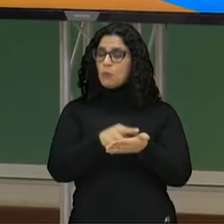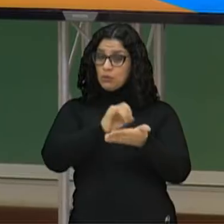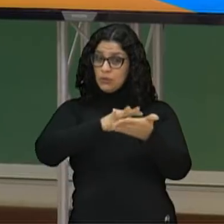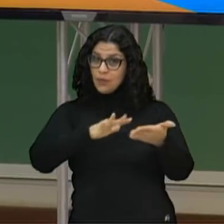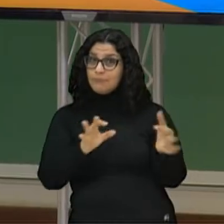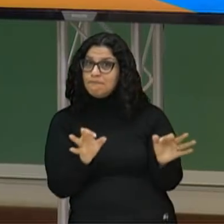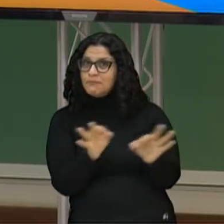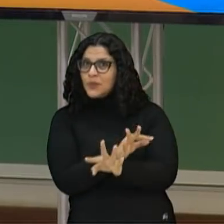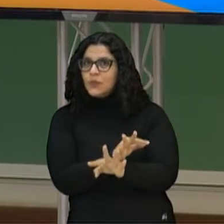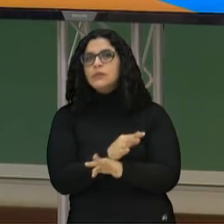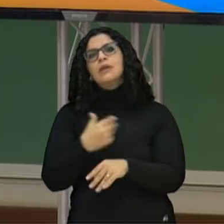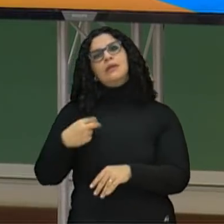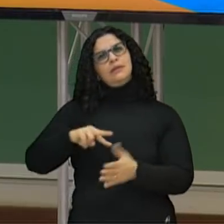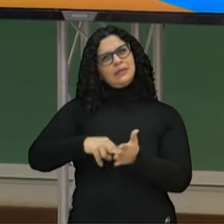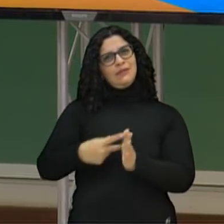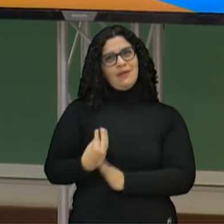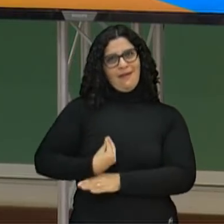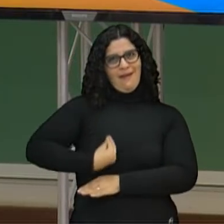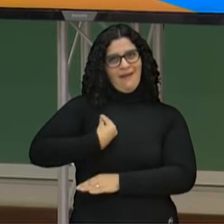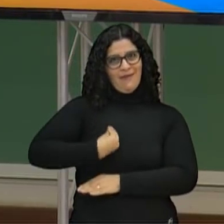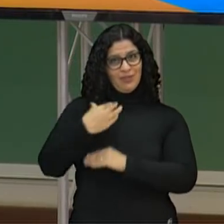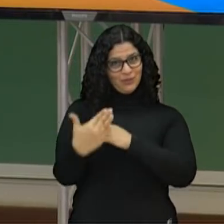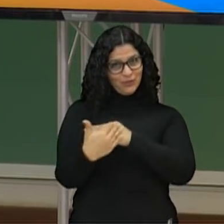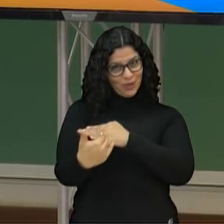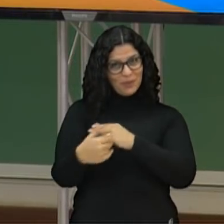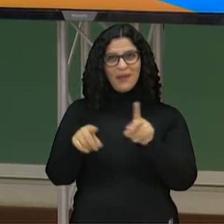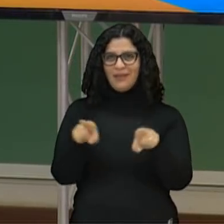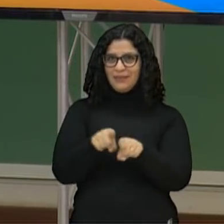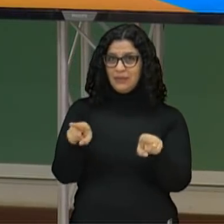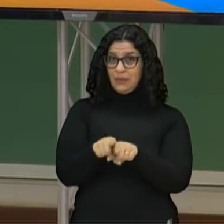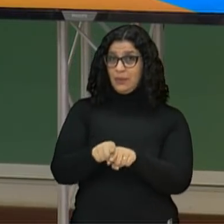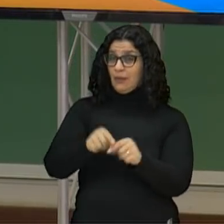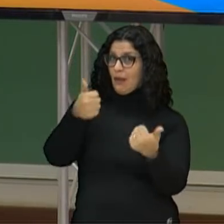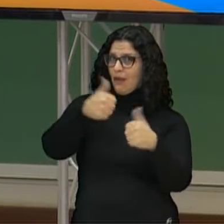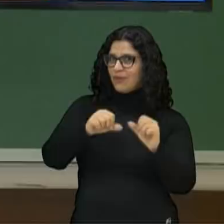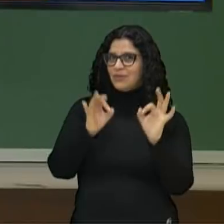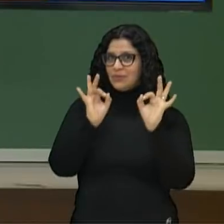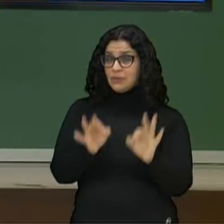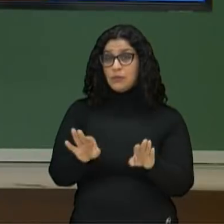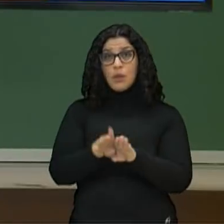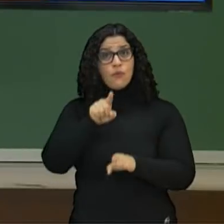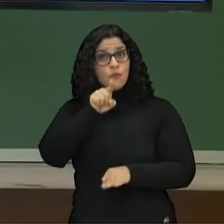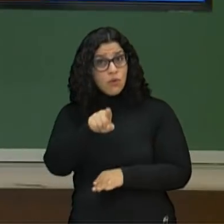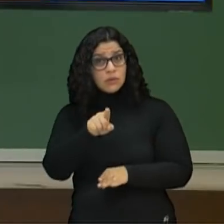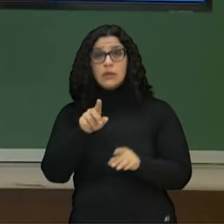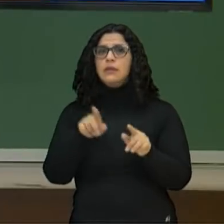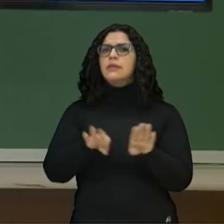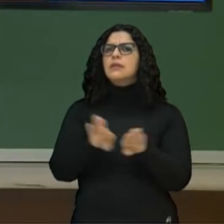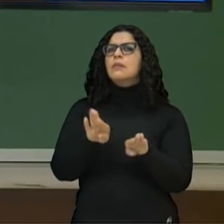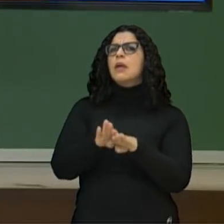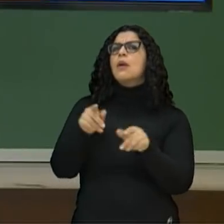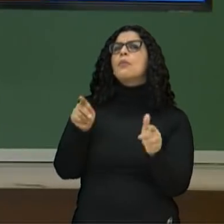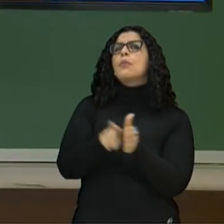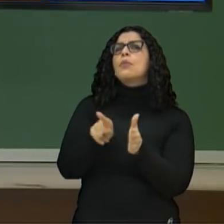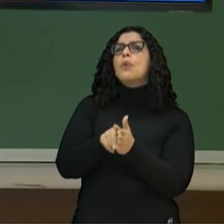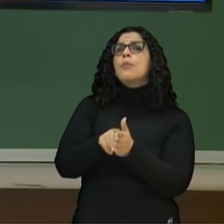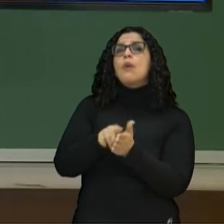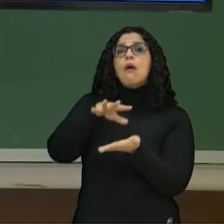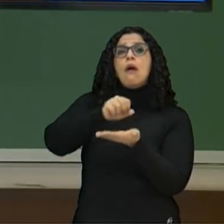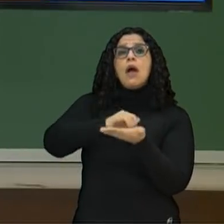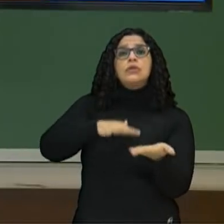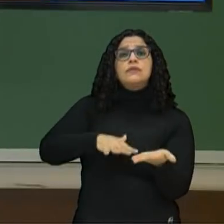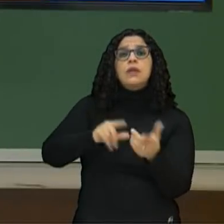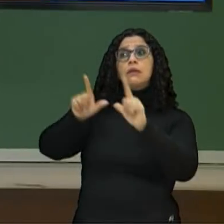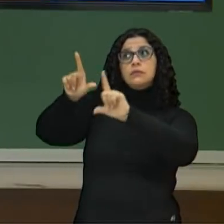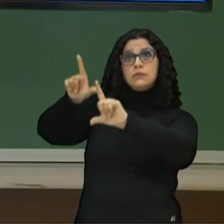atividade obrigatória, você garante a sua presença e a sua avaliação. Você que tem acesso às atividades